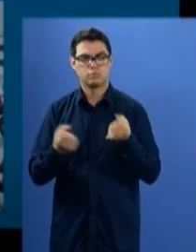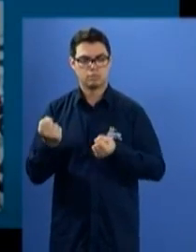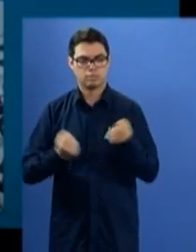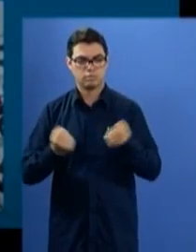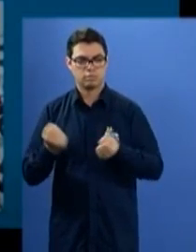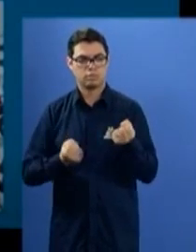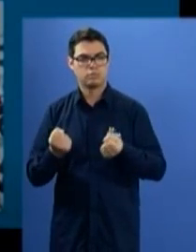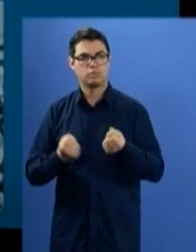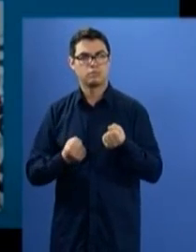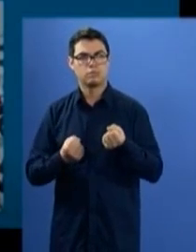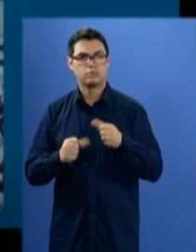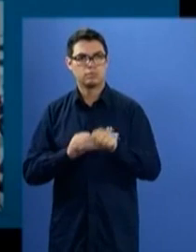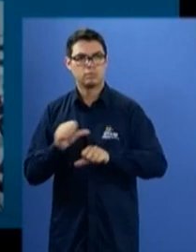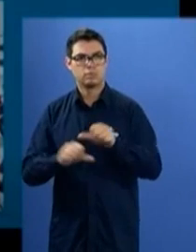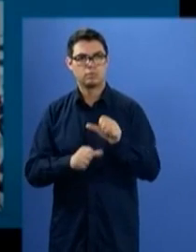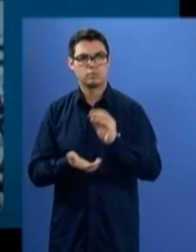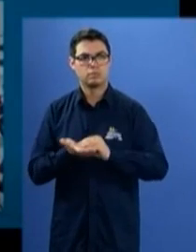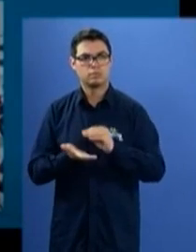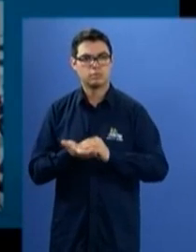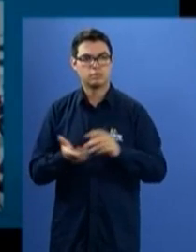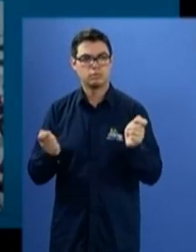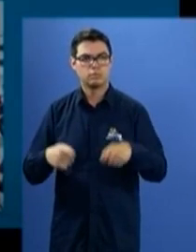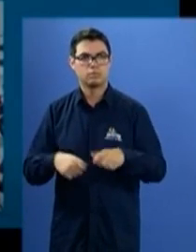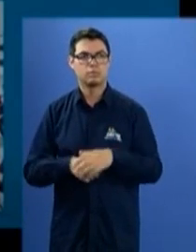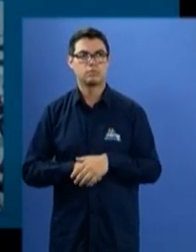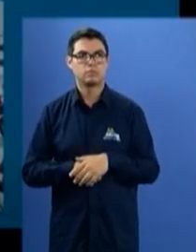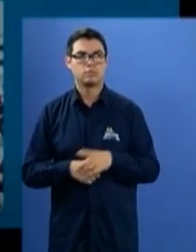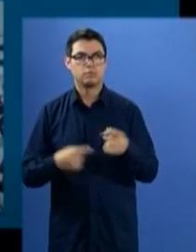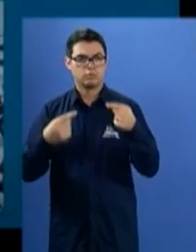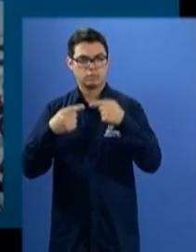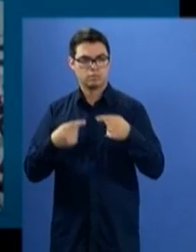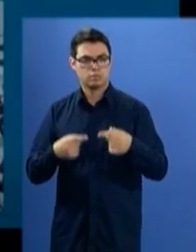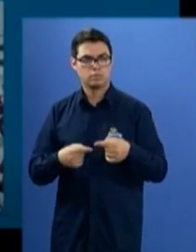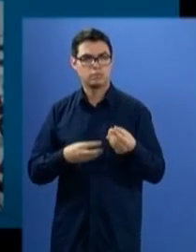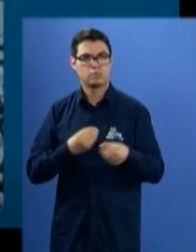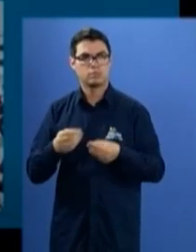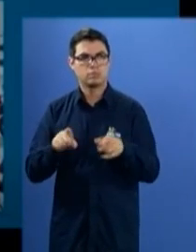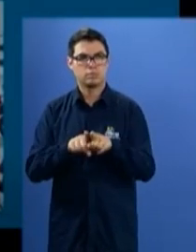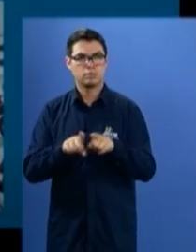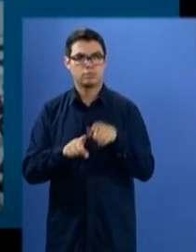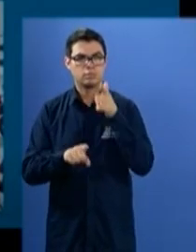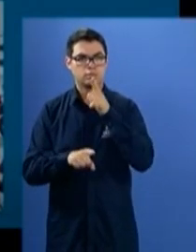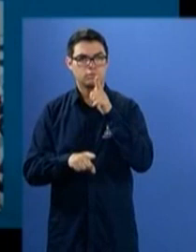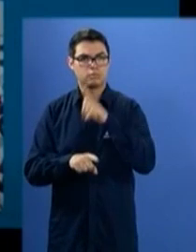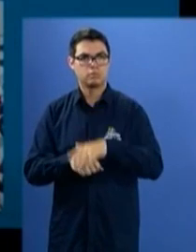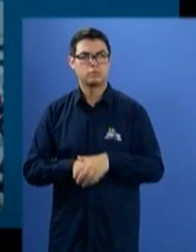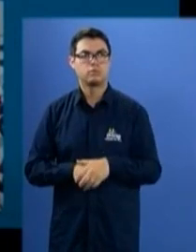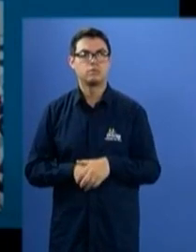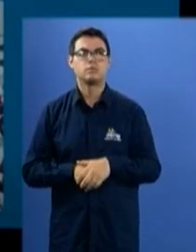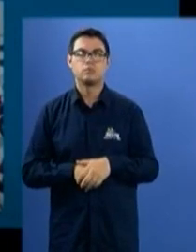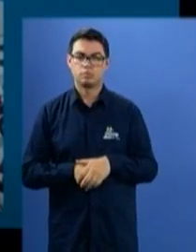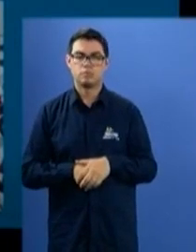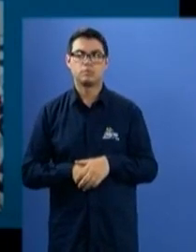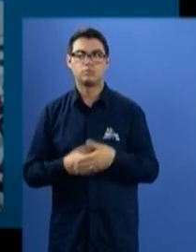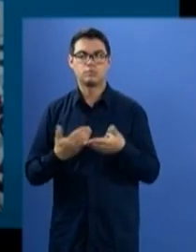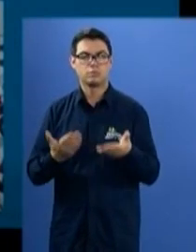ter trocado todos os pneus, sem ter desconectado a bomba de combustível, pode causar um sério acidente. Dentro